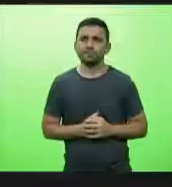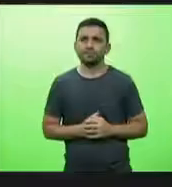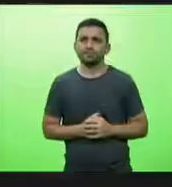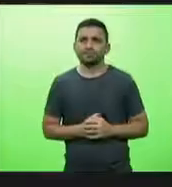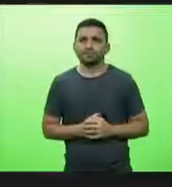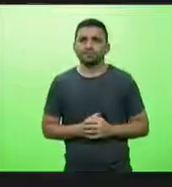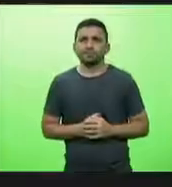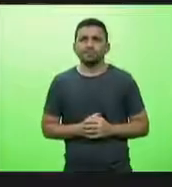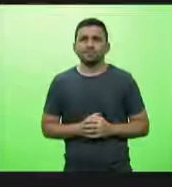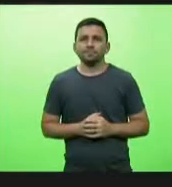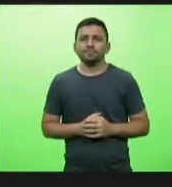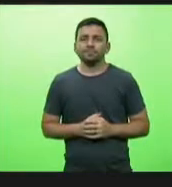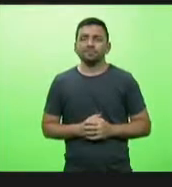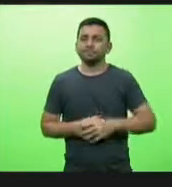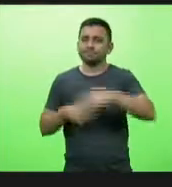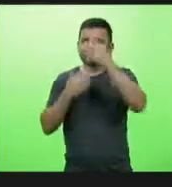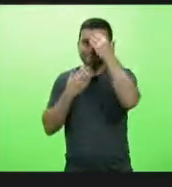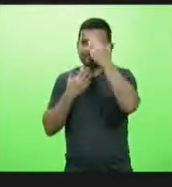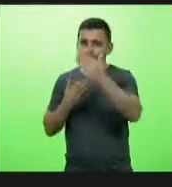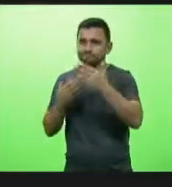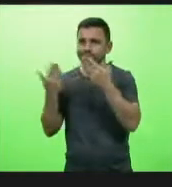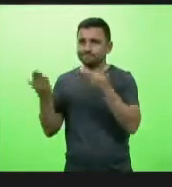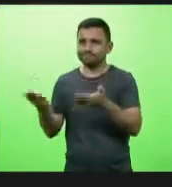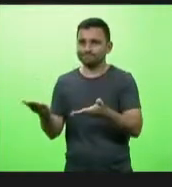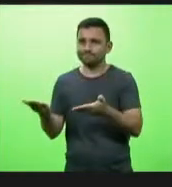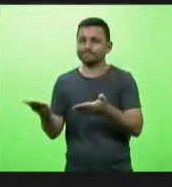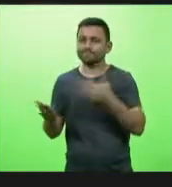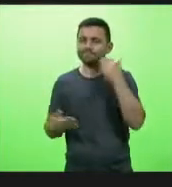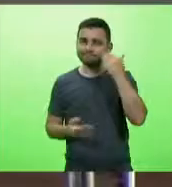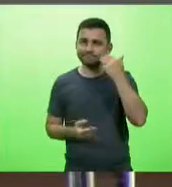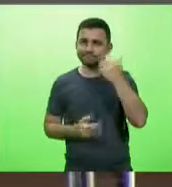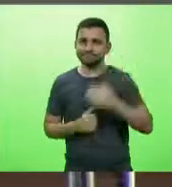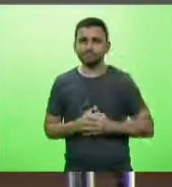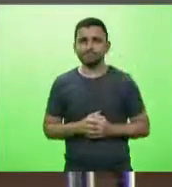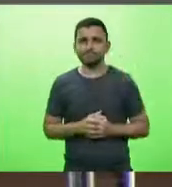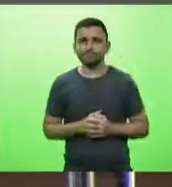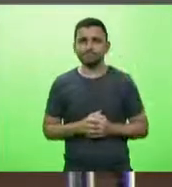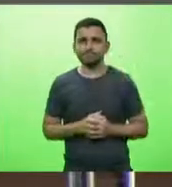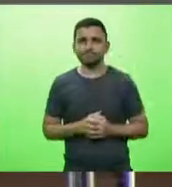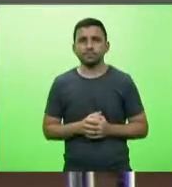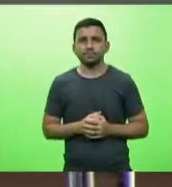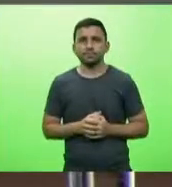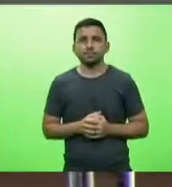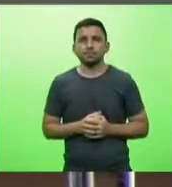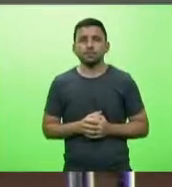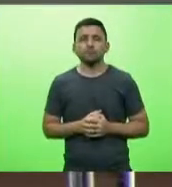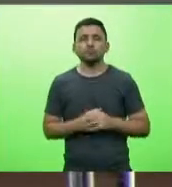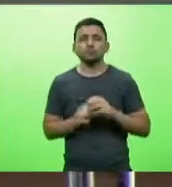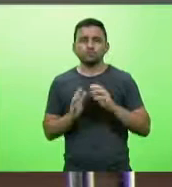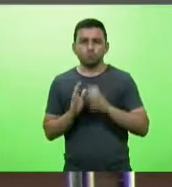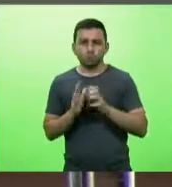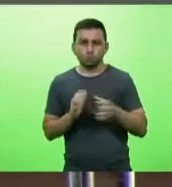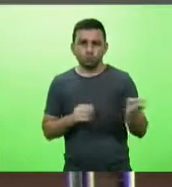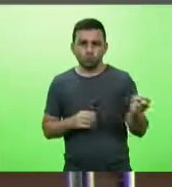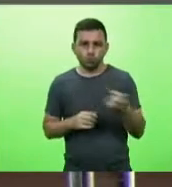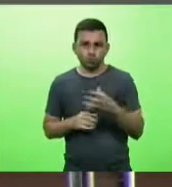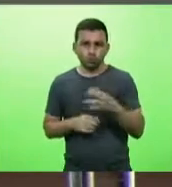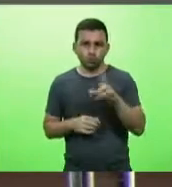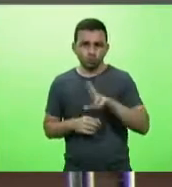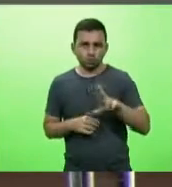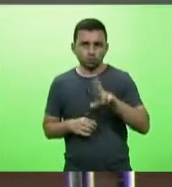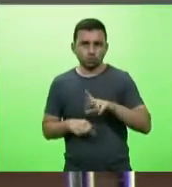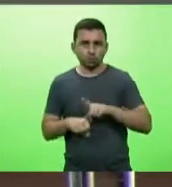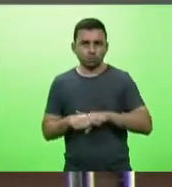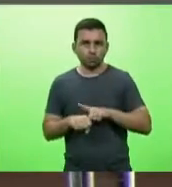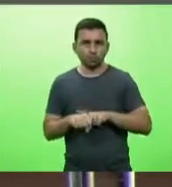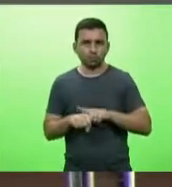Nunes. Obrigado, deputado Márcio Machado. Como o Partido Novo usou o tempo do